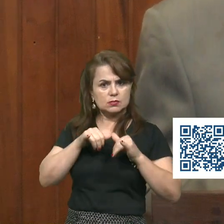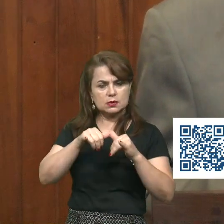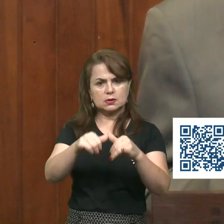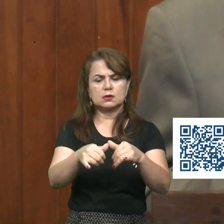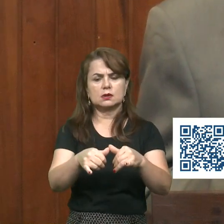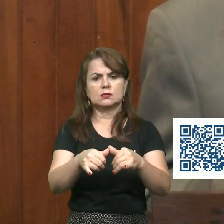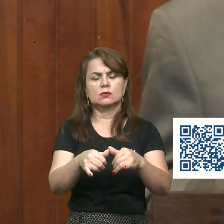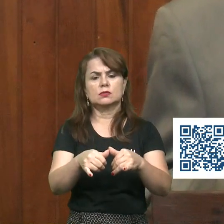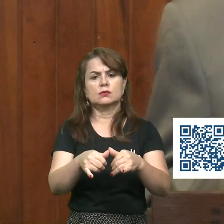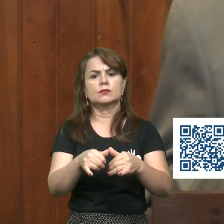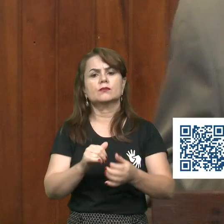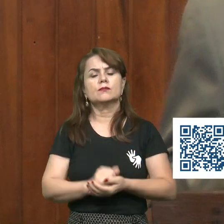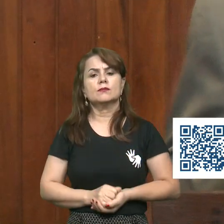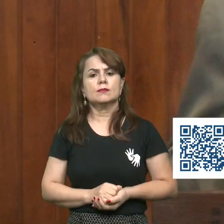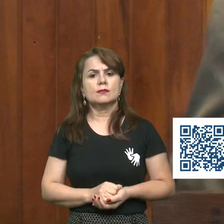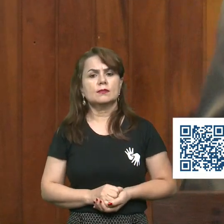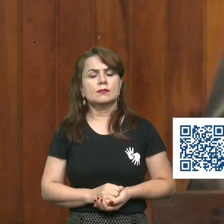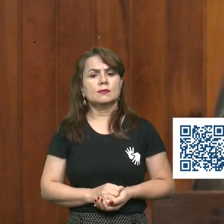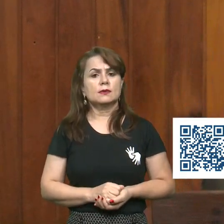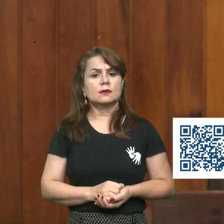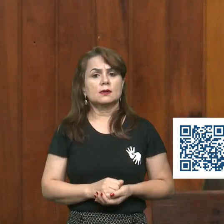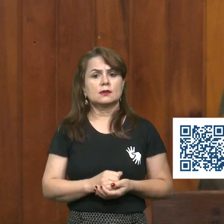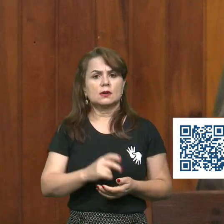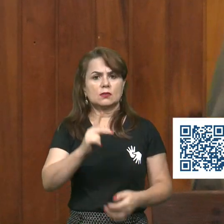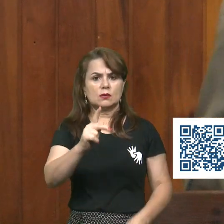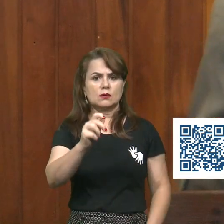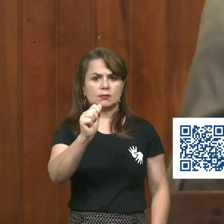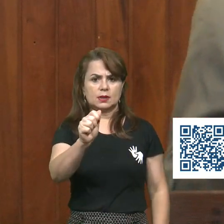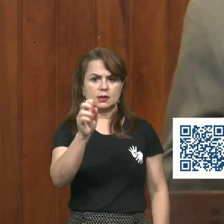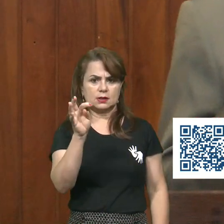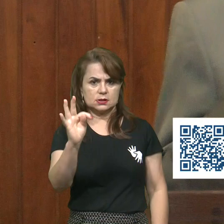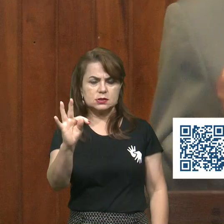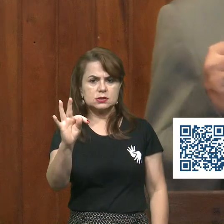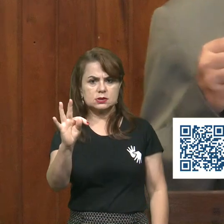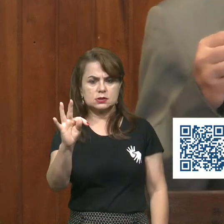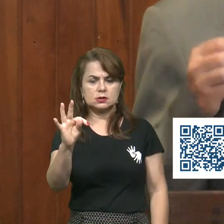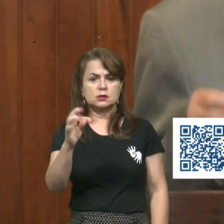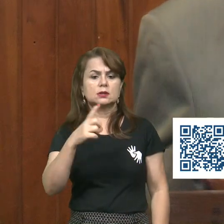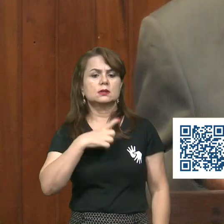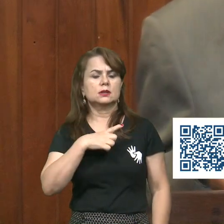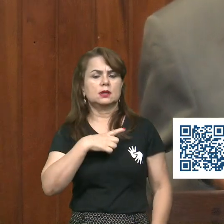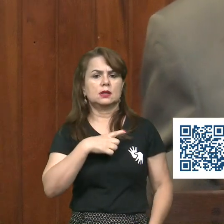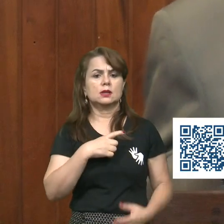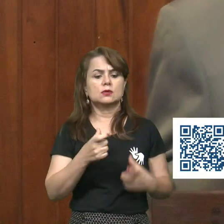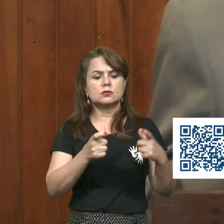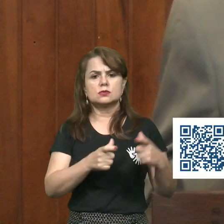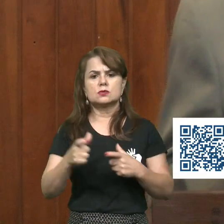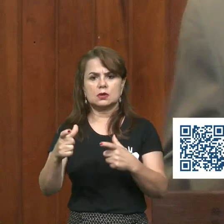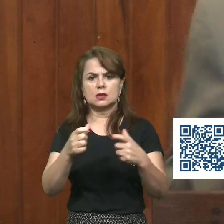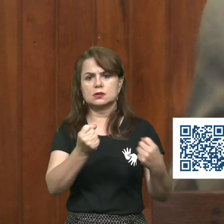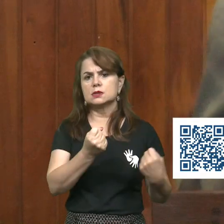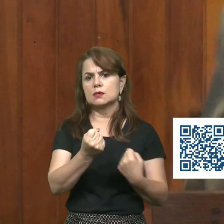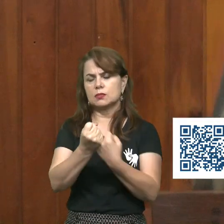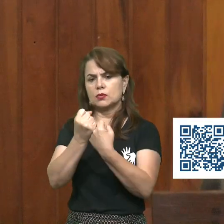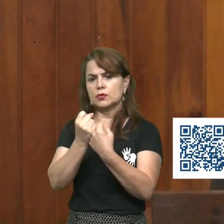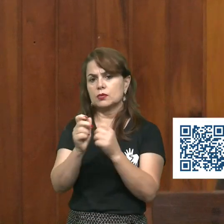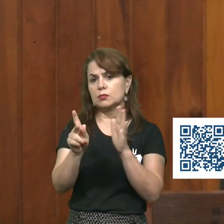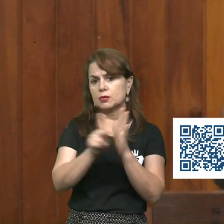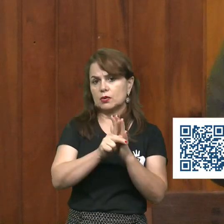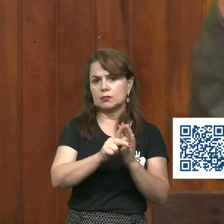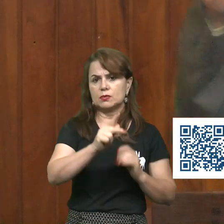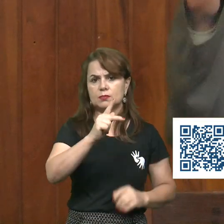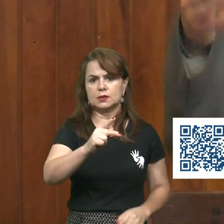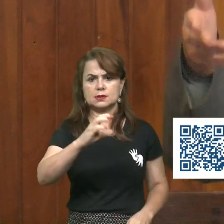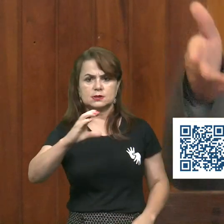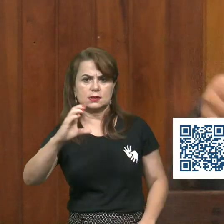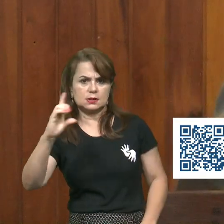desse atacadão. O PAT também possui um setor que auxilia nas vagas destinadas a PCDs, que são